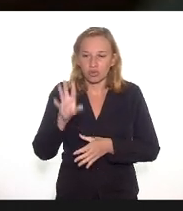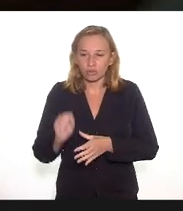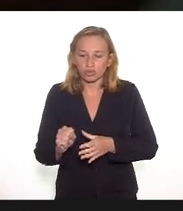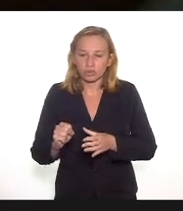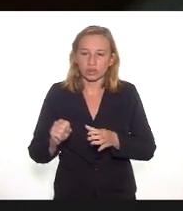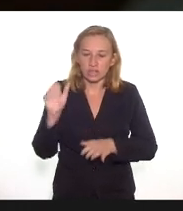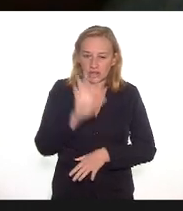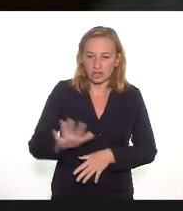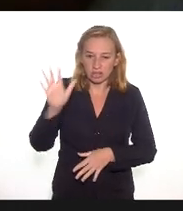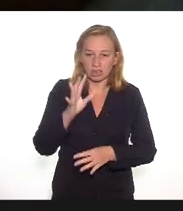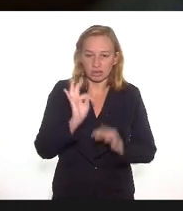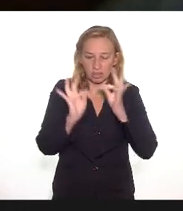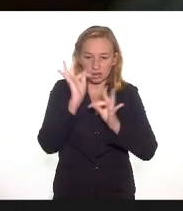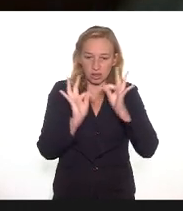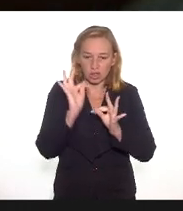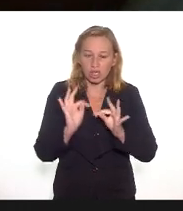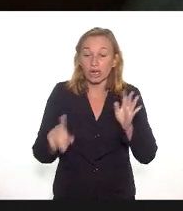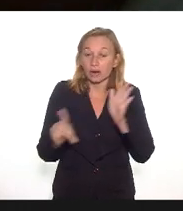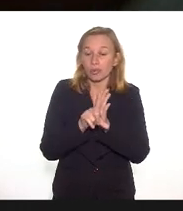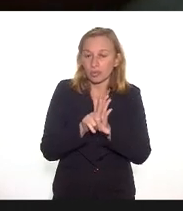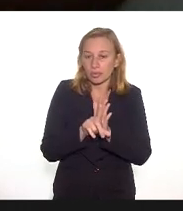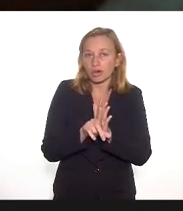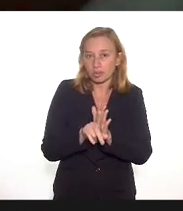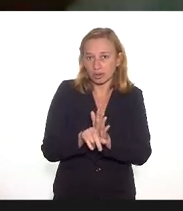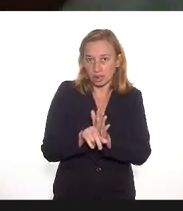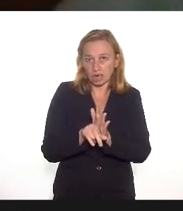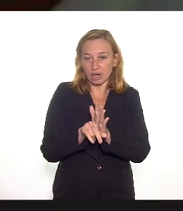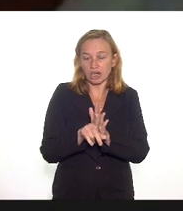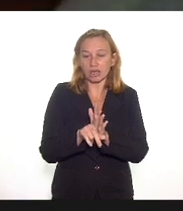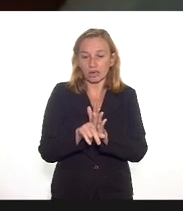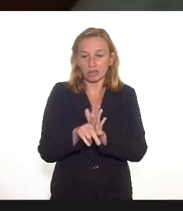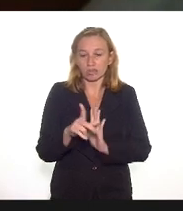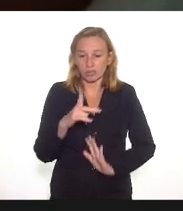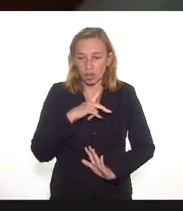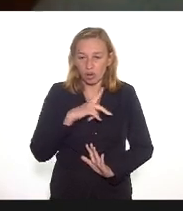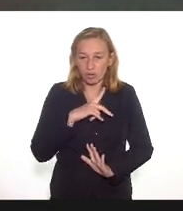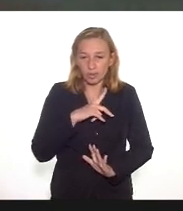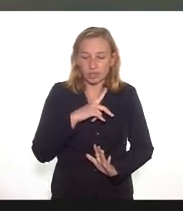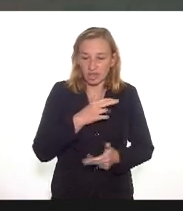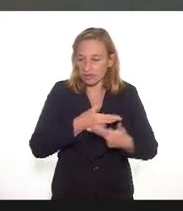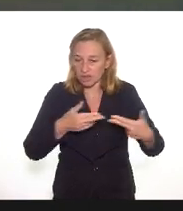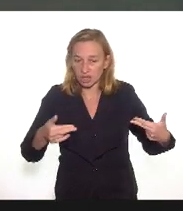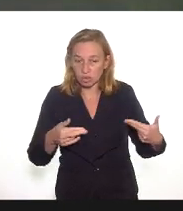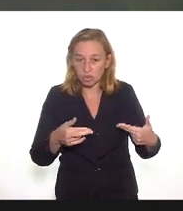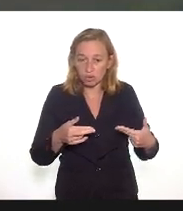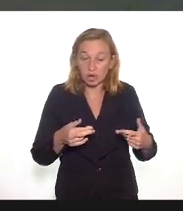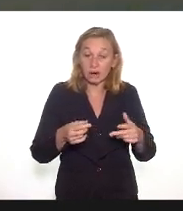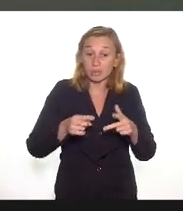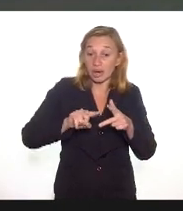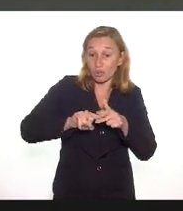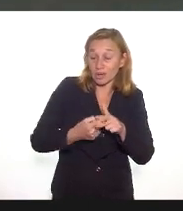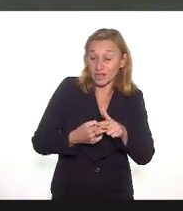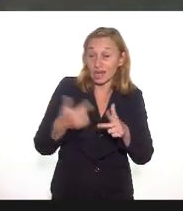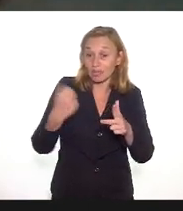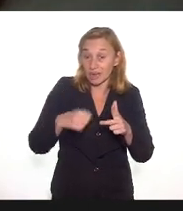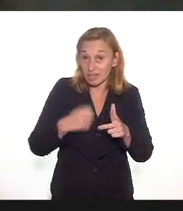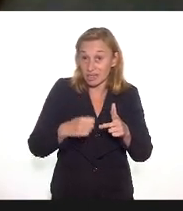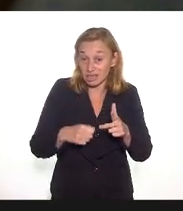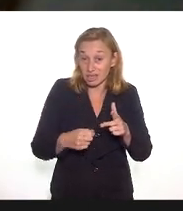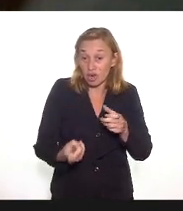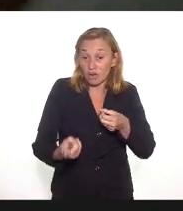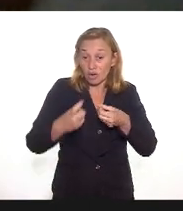lei, tem várias questões que são operacionais que, para você mudar depois, você tem que voltar uma lei e, às vezes, demora 2, 3 anos.